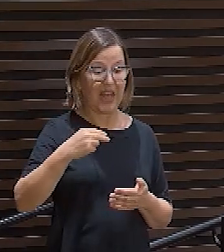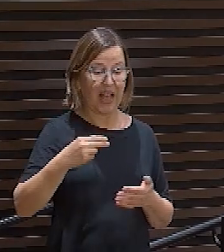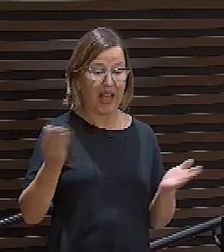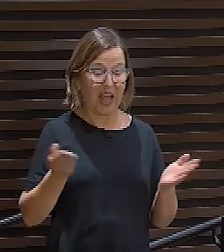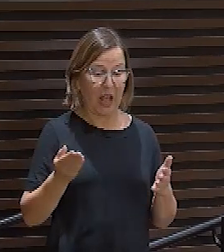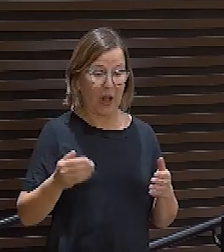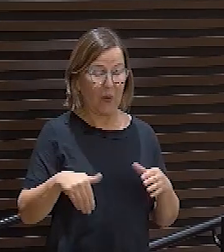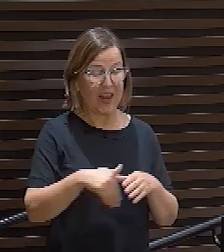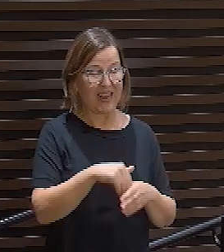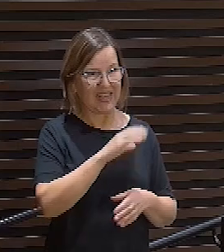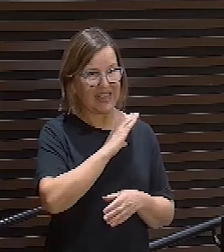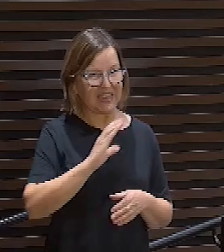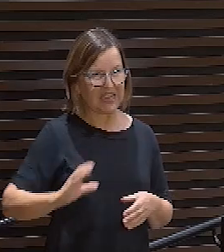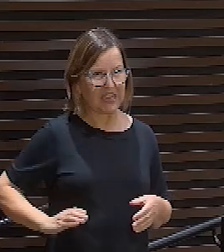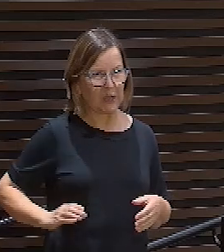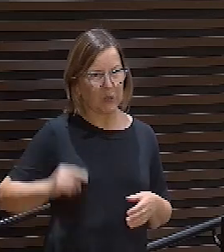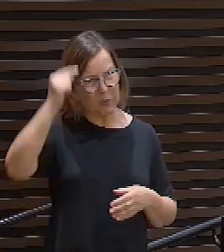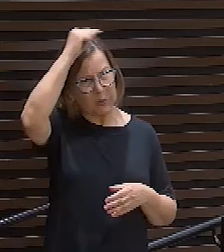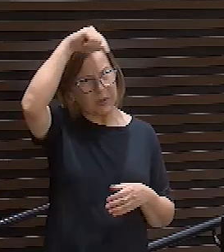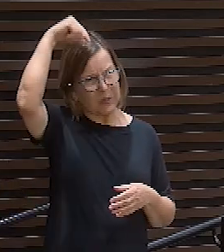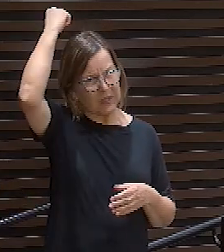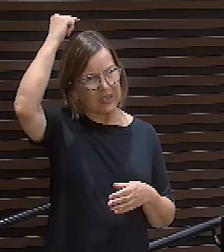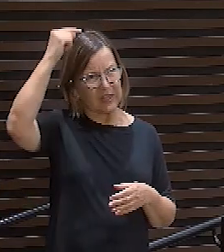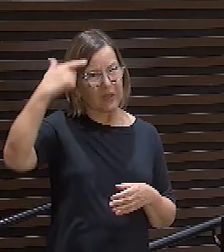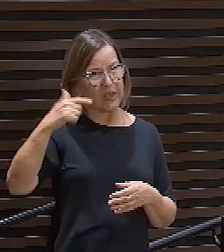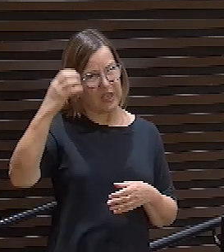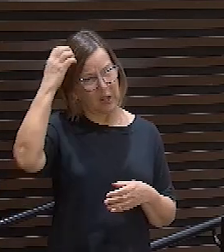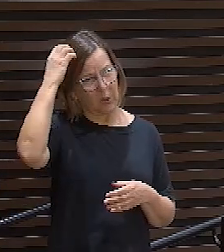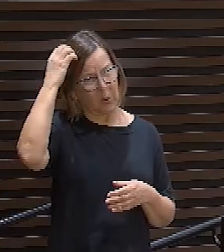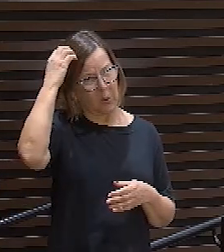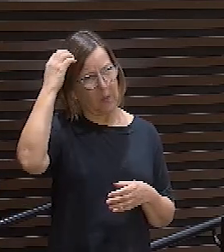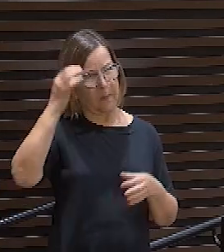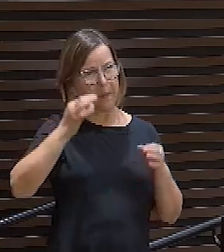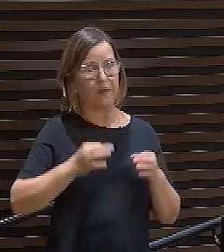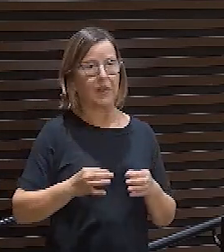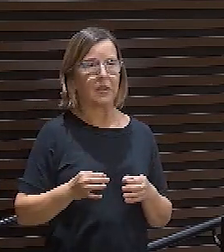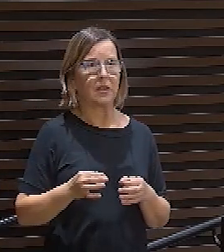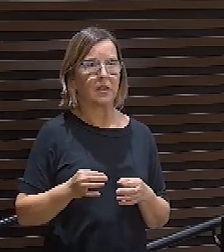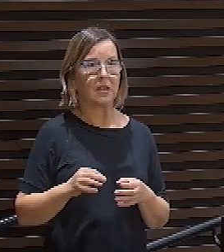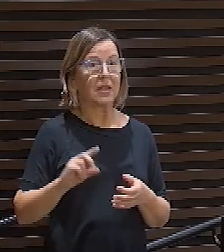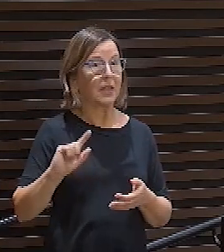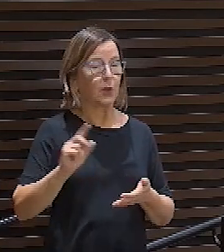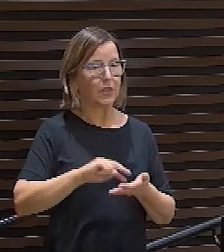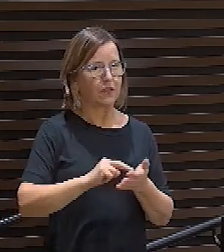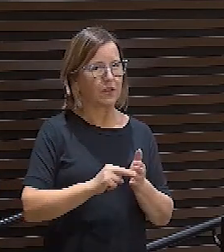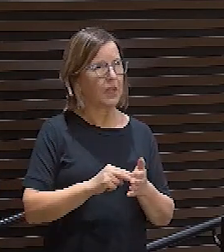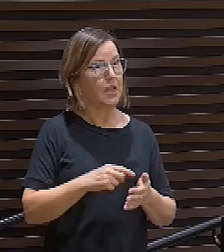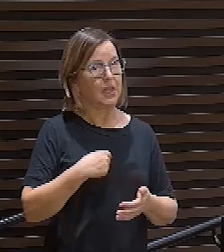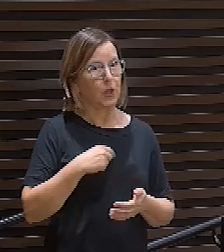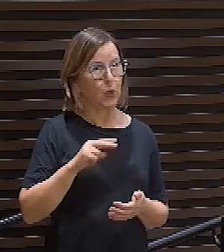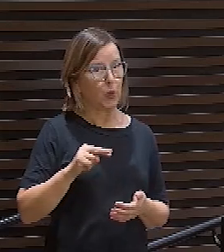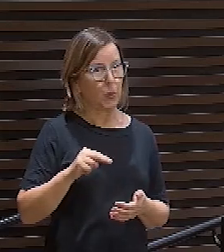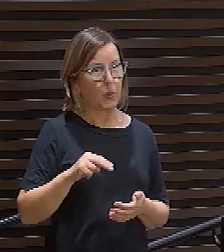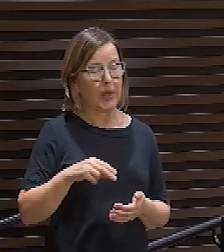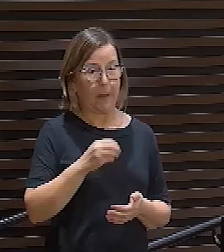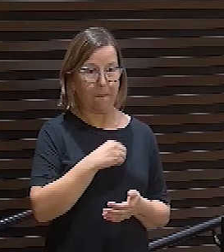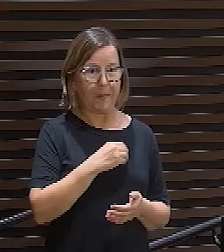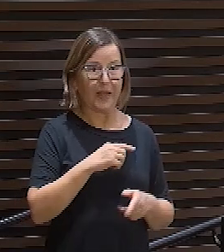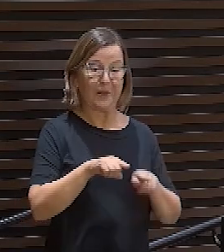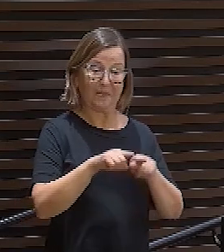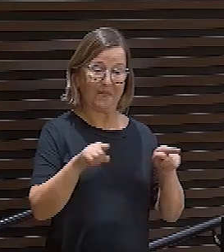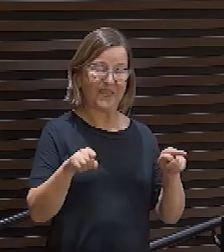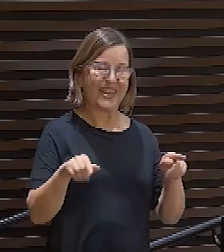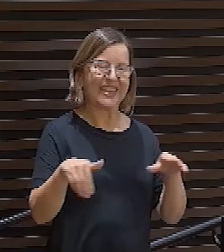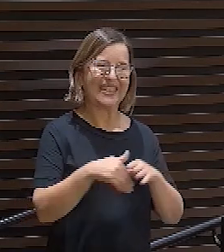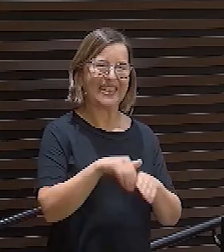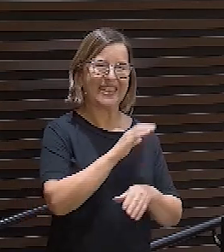irrepreensível. Não significa que eu não peque. Eu estou num corpo de pecado, mas em Cristo a obra está completa.